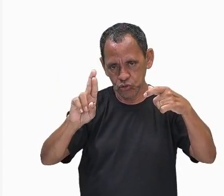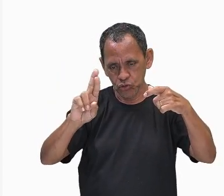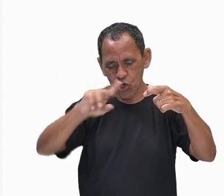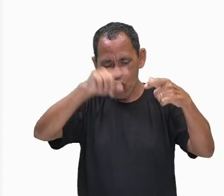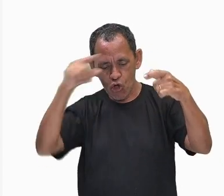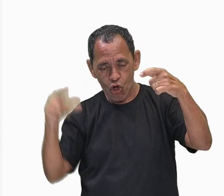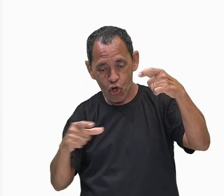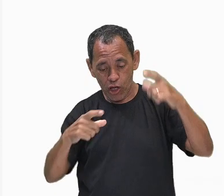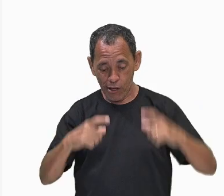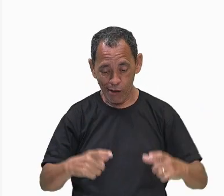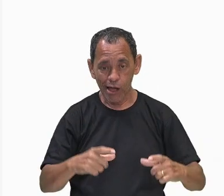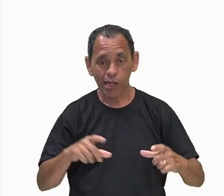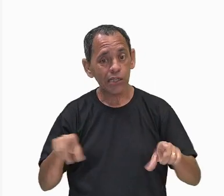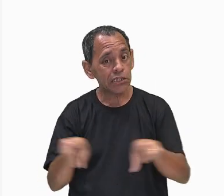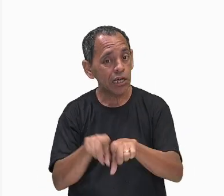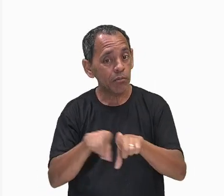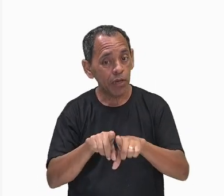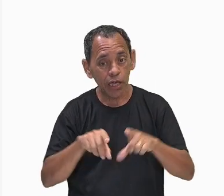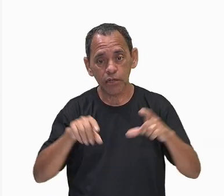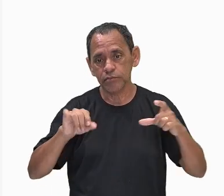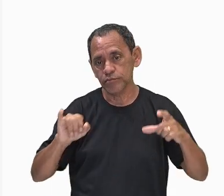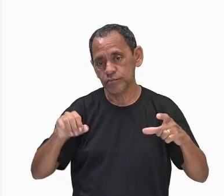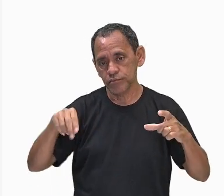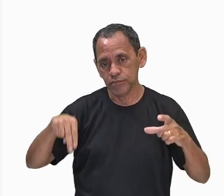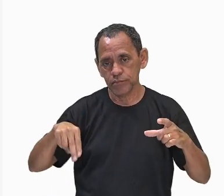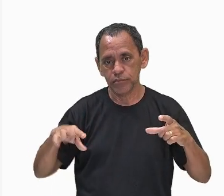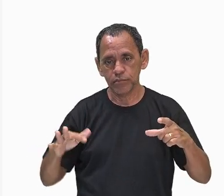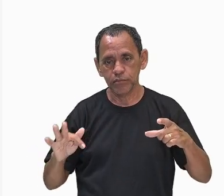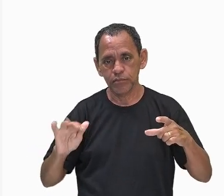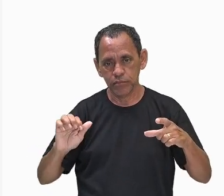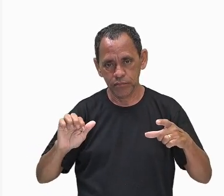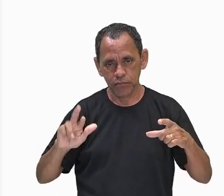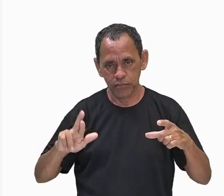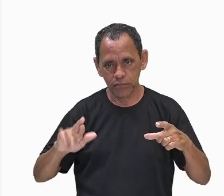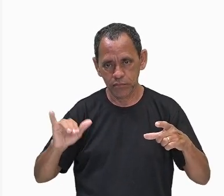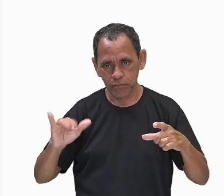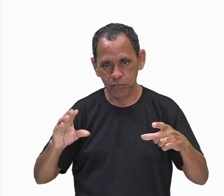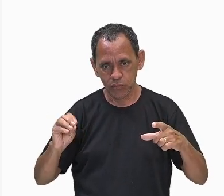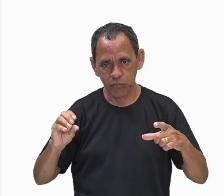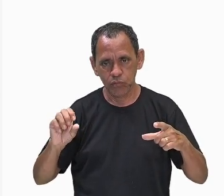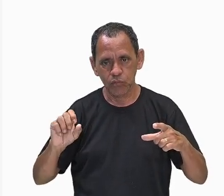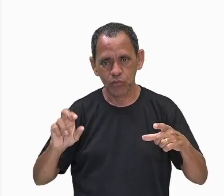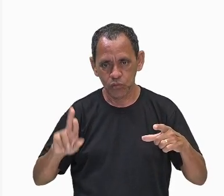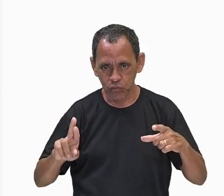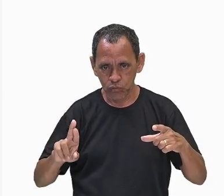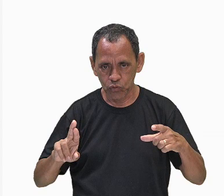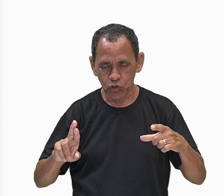circunferências, né? E a área lateral vai ser um retângulo, tá?